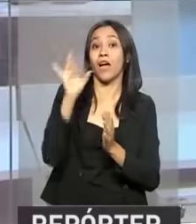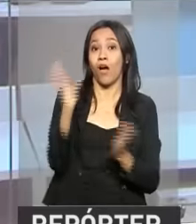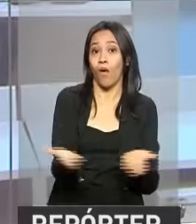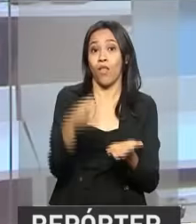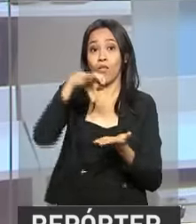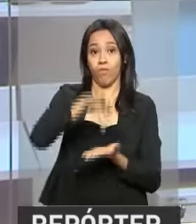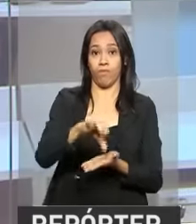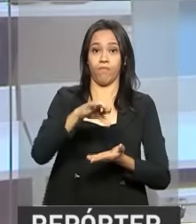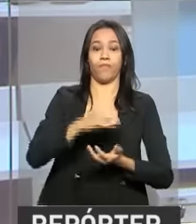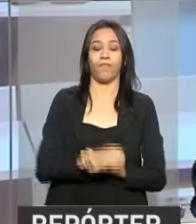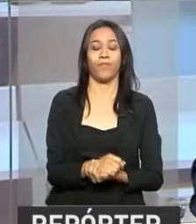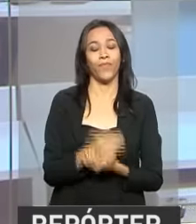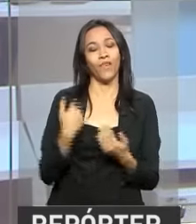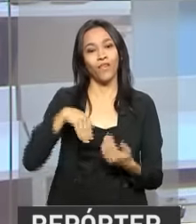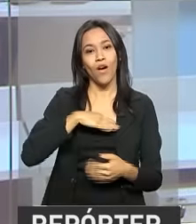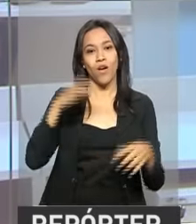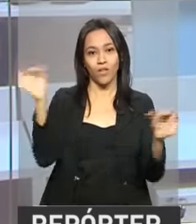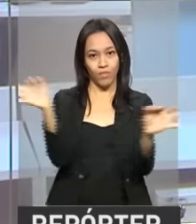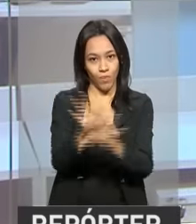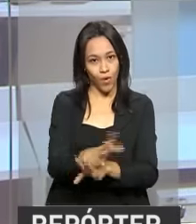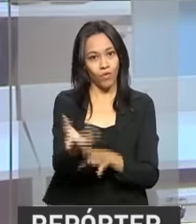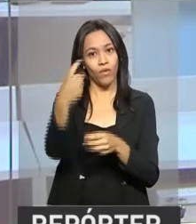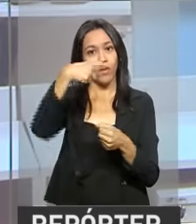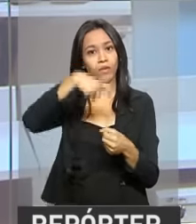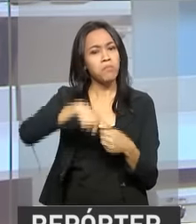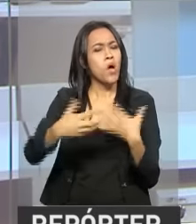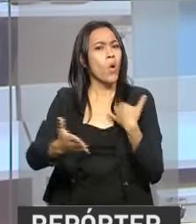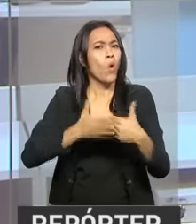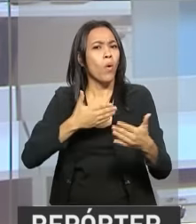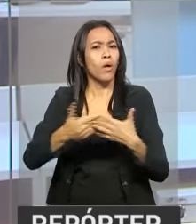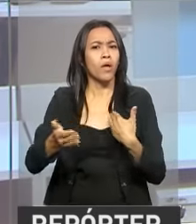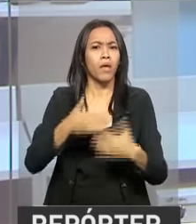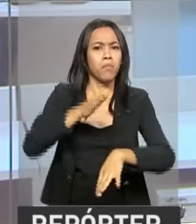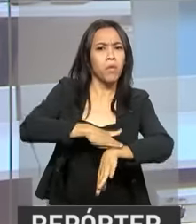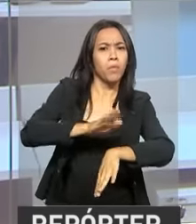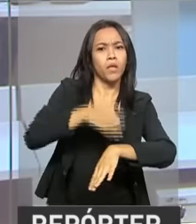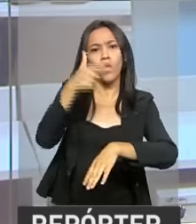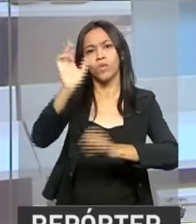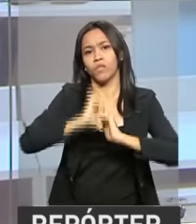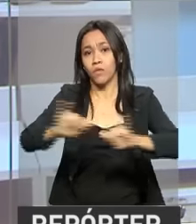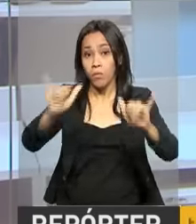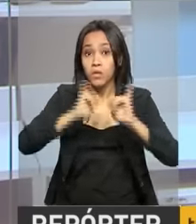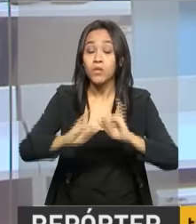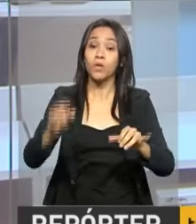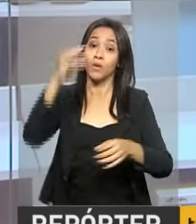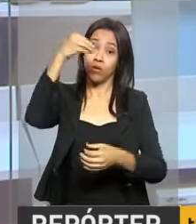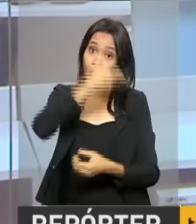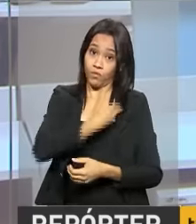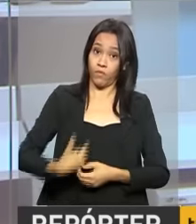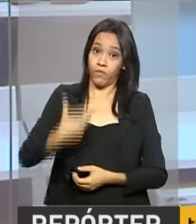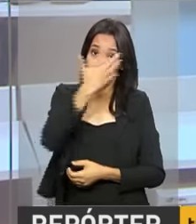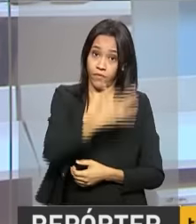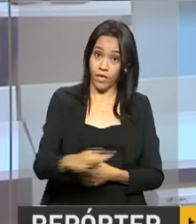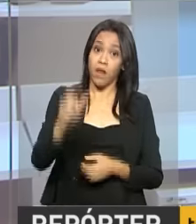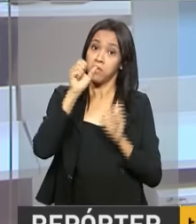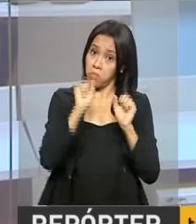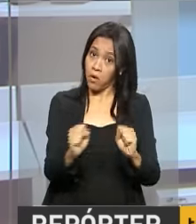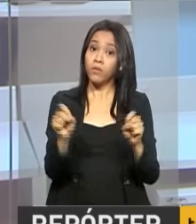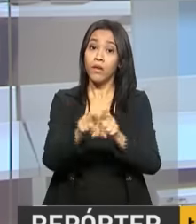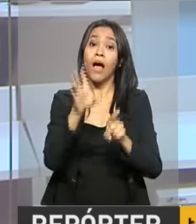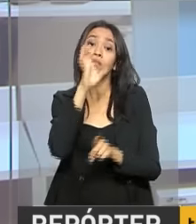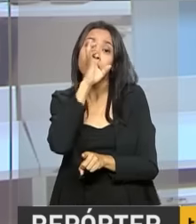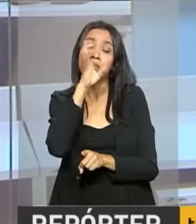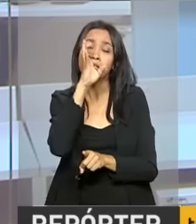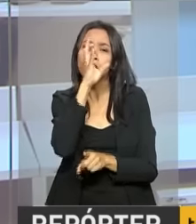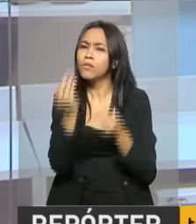efetuadas e nós ficamos por aqui voltamos a qualquer momento com outras informações do governo federal acompanhe também as